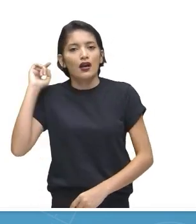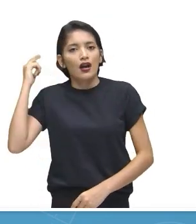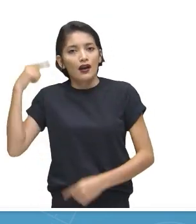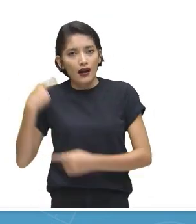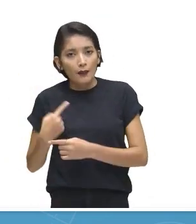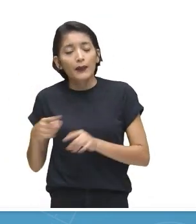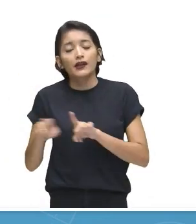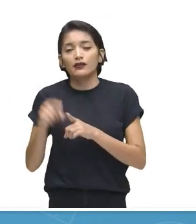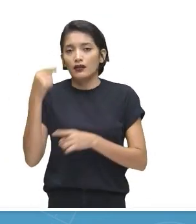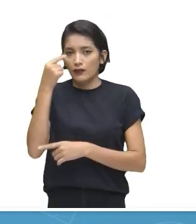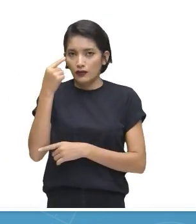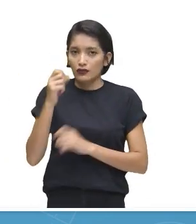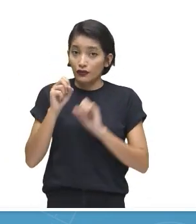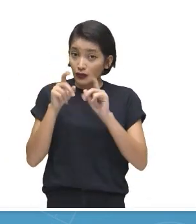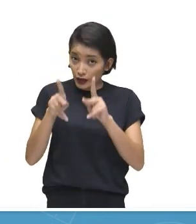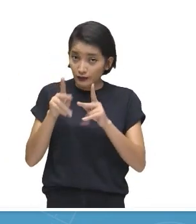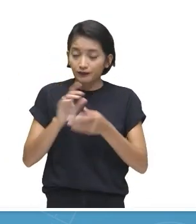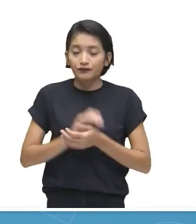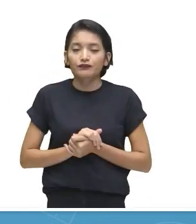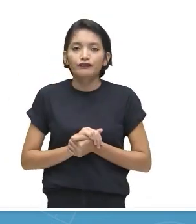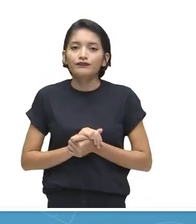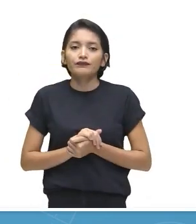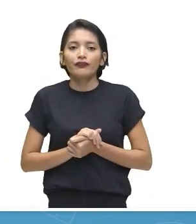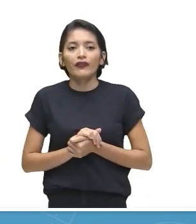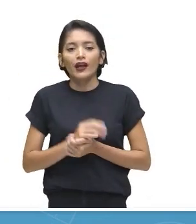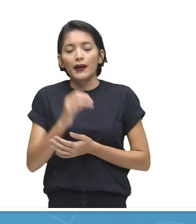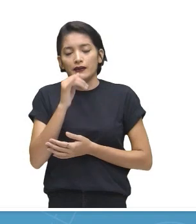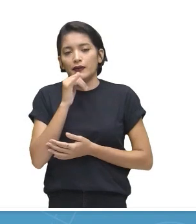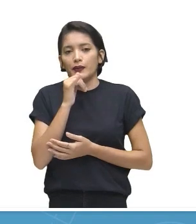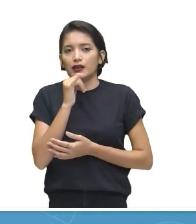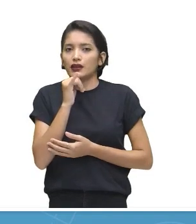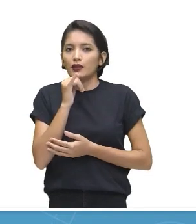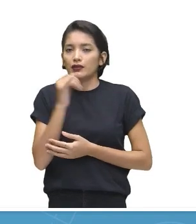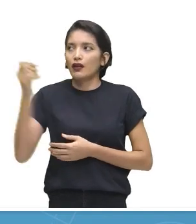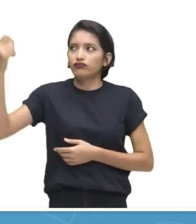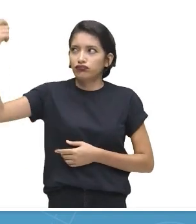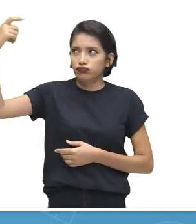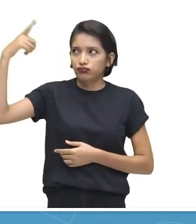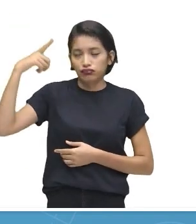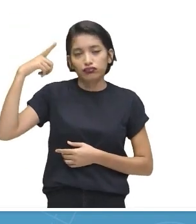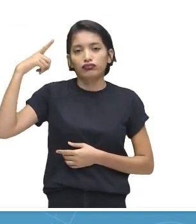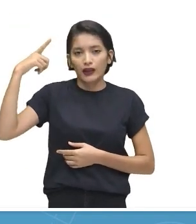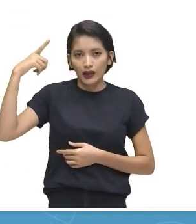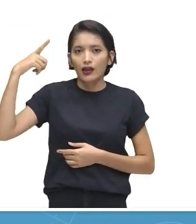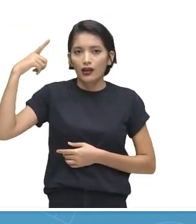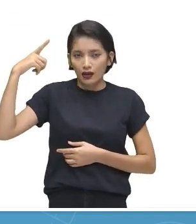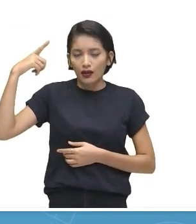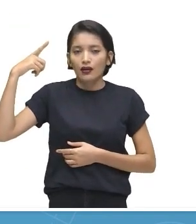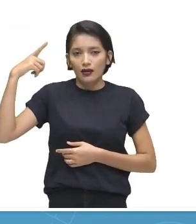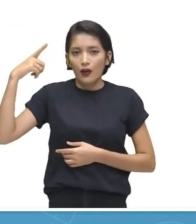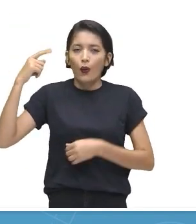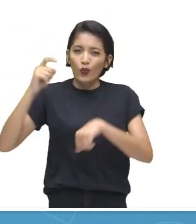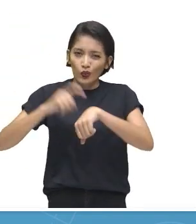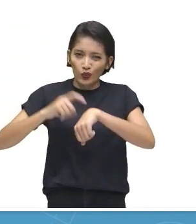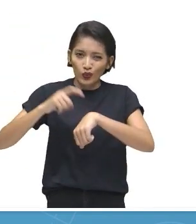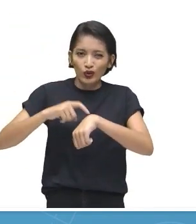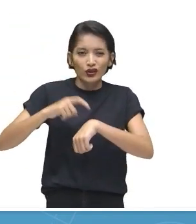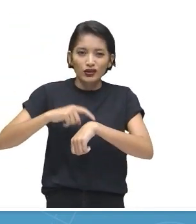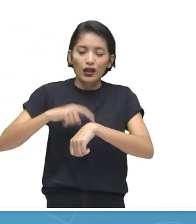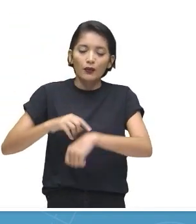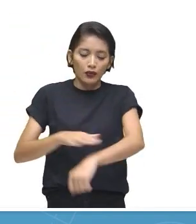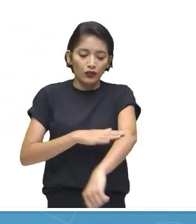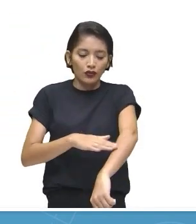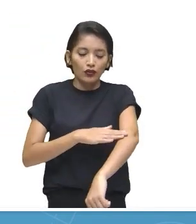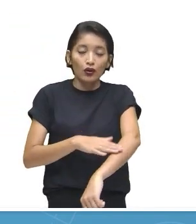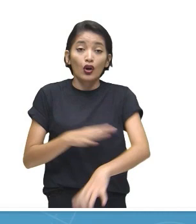por exemplo, certo? E aí quando você está exposto ao sol também, você fica ali a pele fica mais escura,